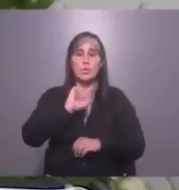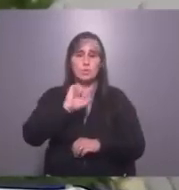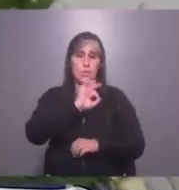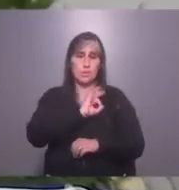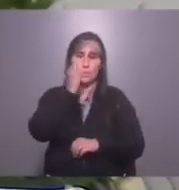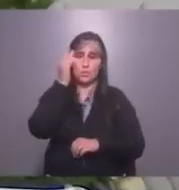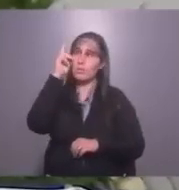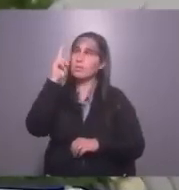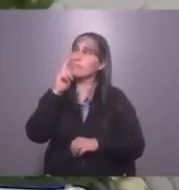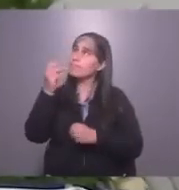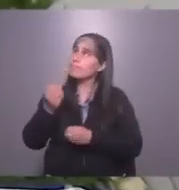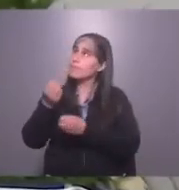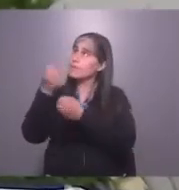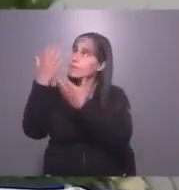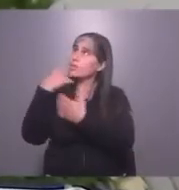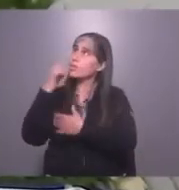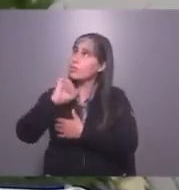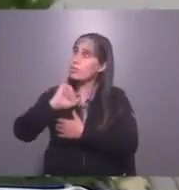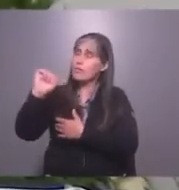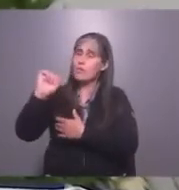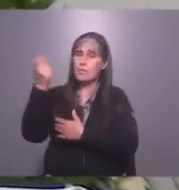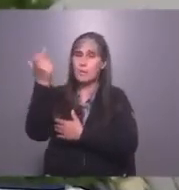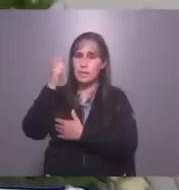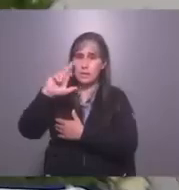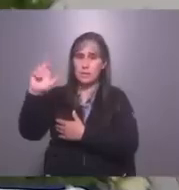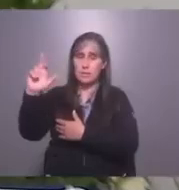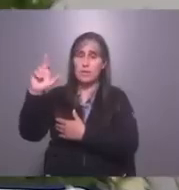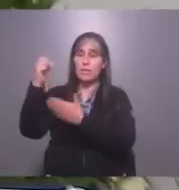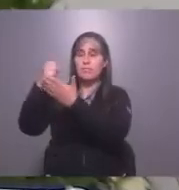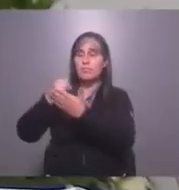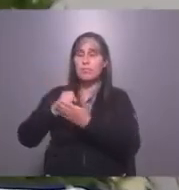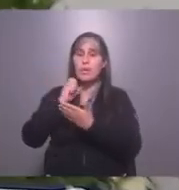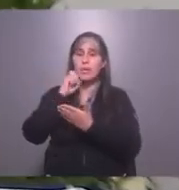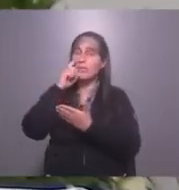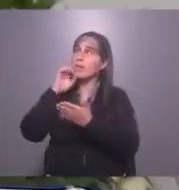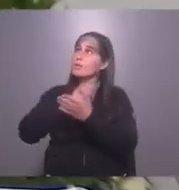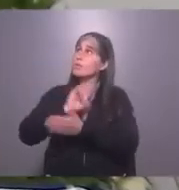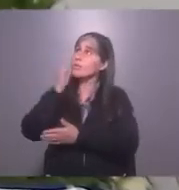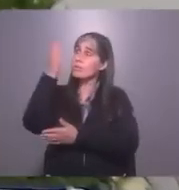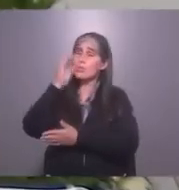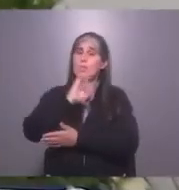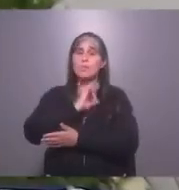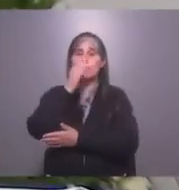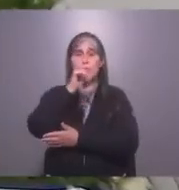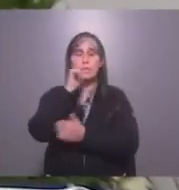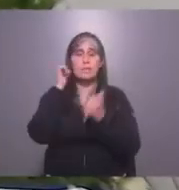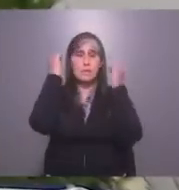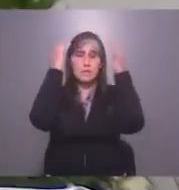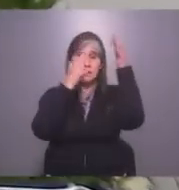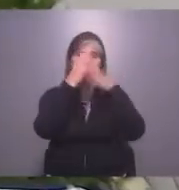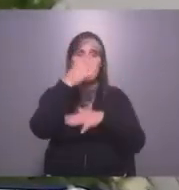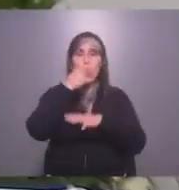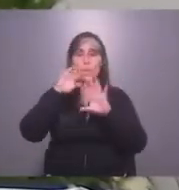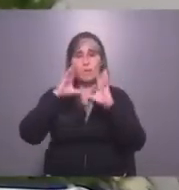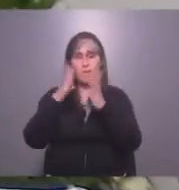Agora e para sempre. O nosso auxílio vem do Senhor. Fez o céu e a terra. Abençoe-vos